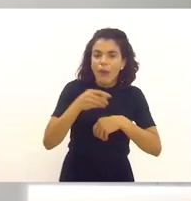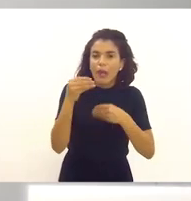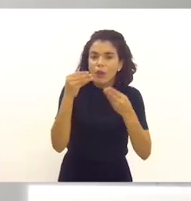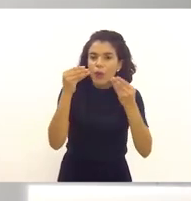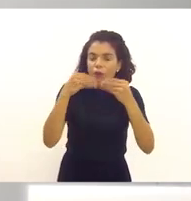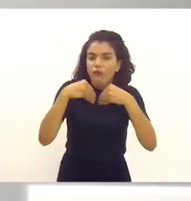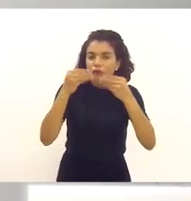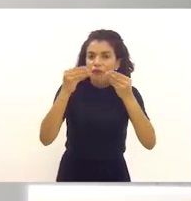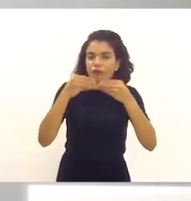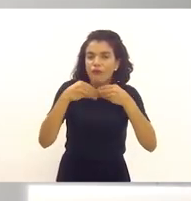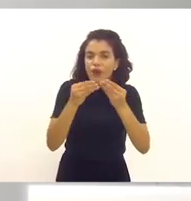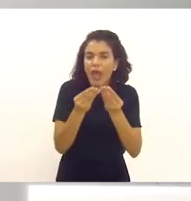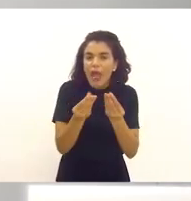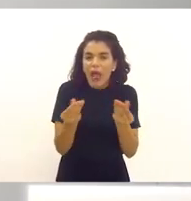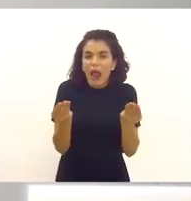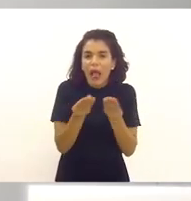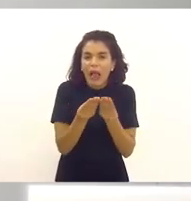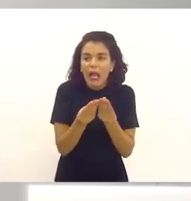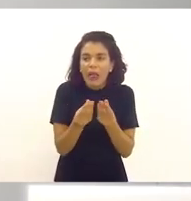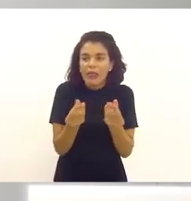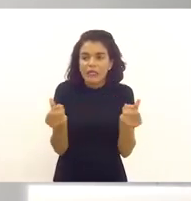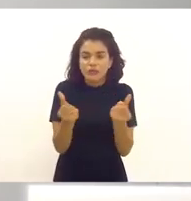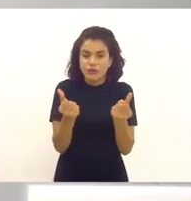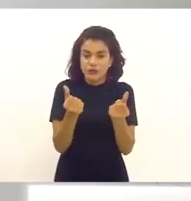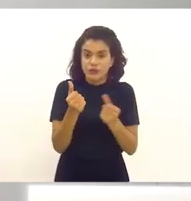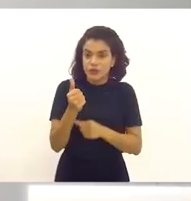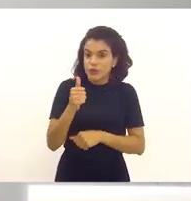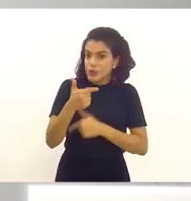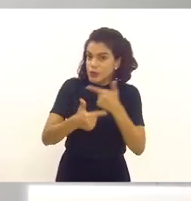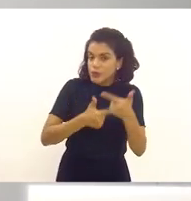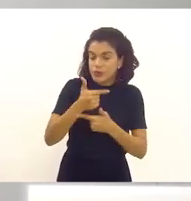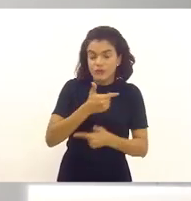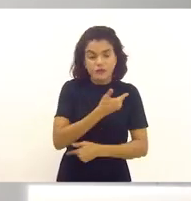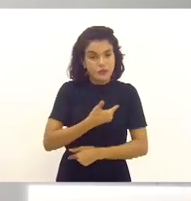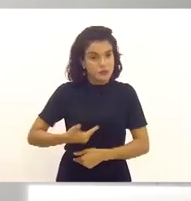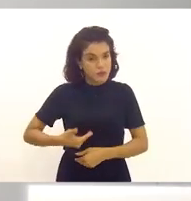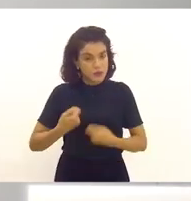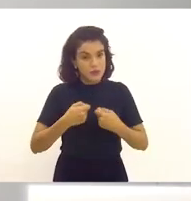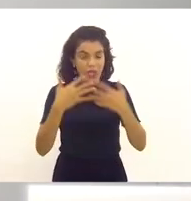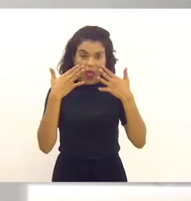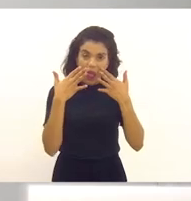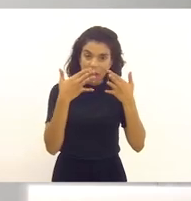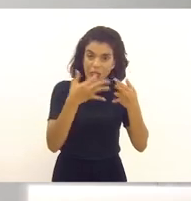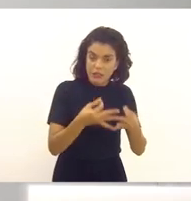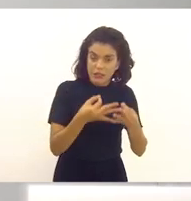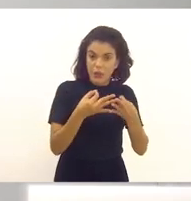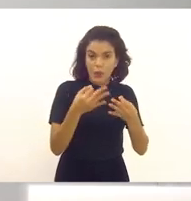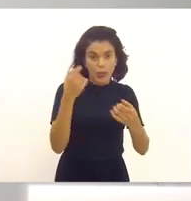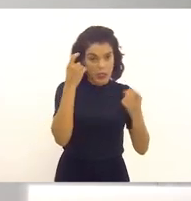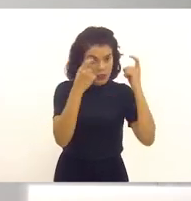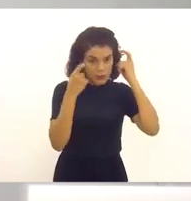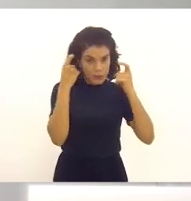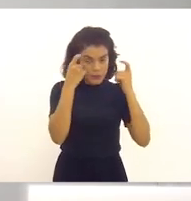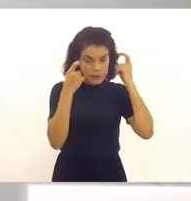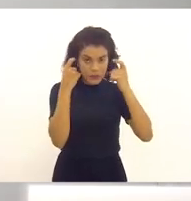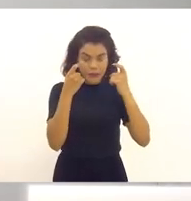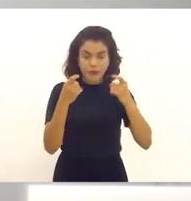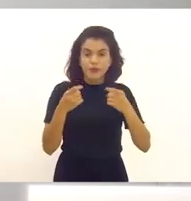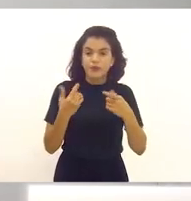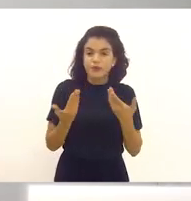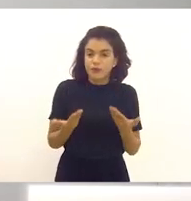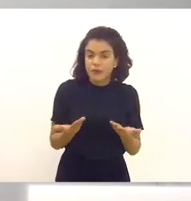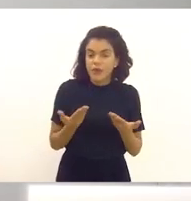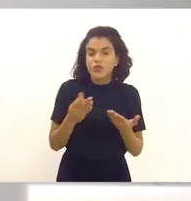vulnerabilidade e que o serviço público precisa ter essa atenção e esse cuidado né E aí